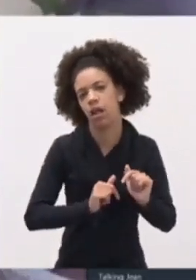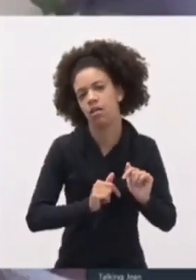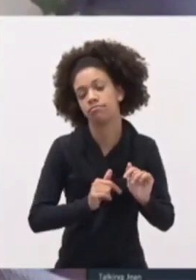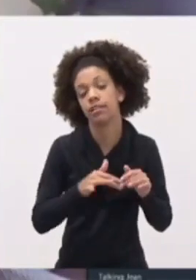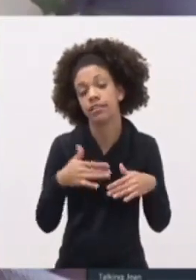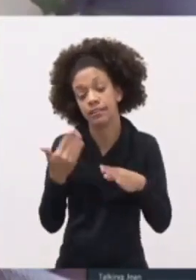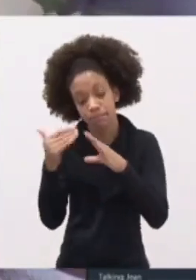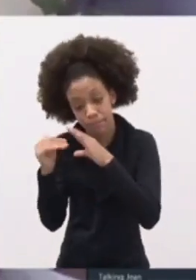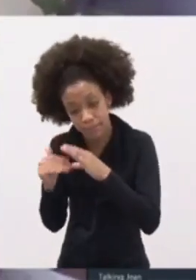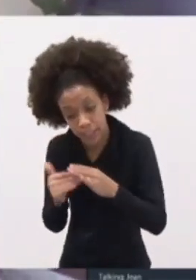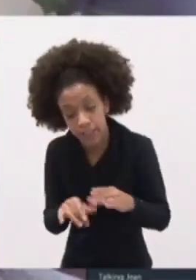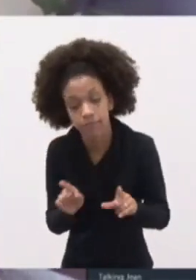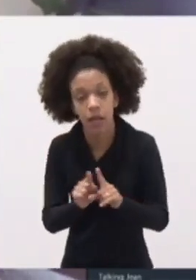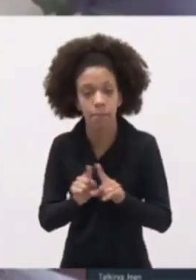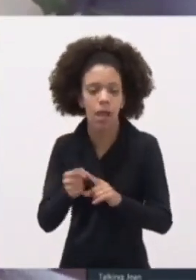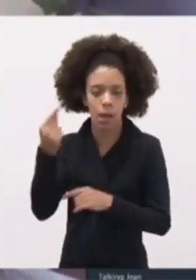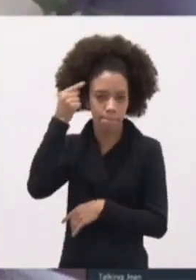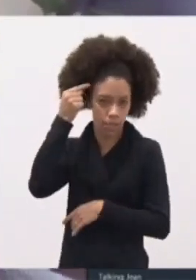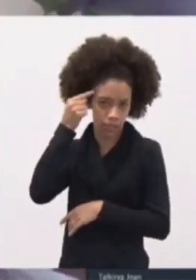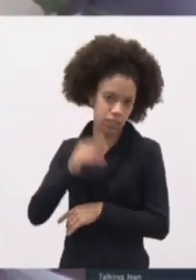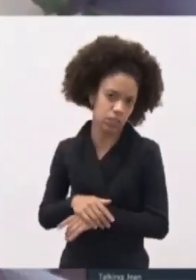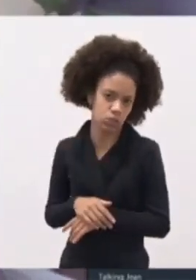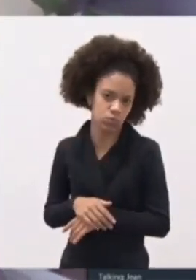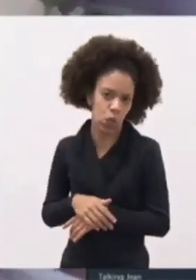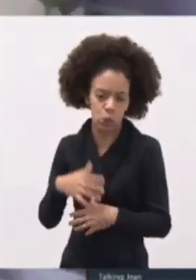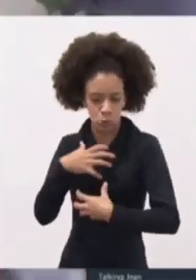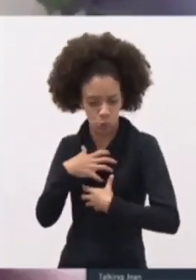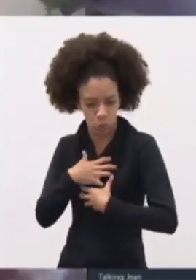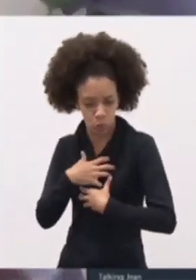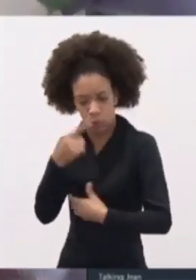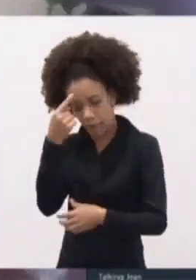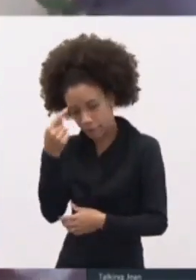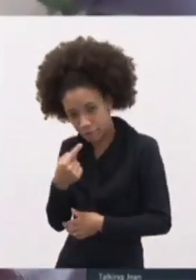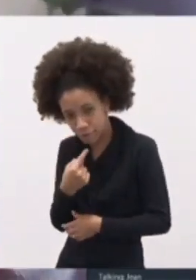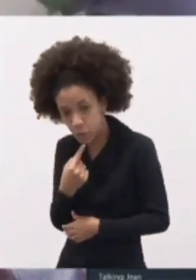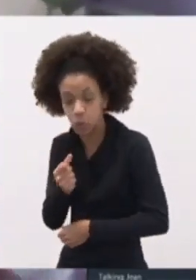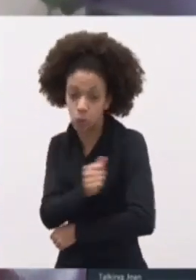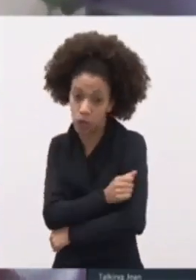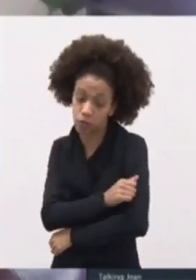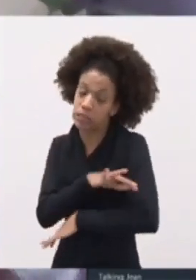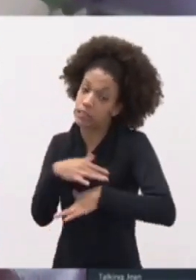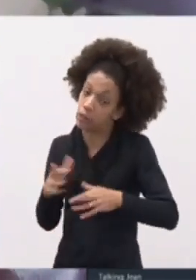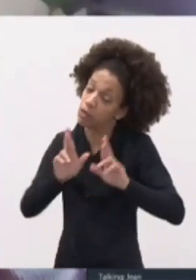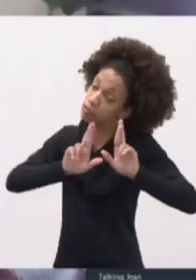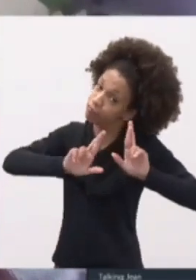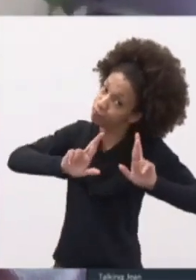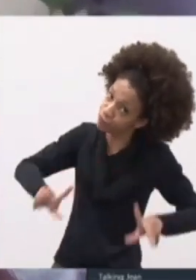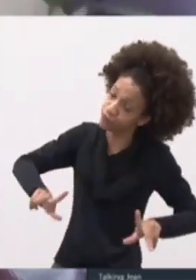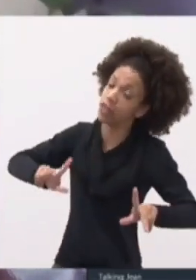materiais, pensando aí no perfil do aluno, né? Então, é diferente do ensino que a